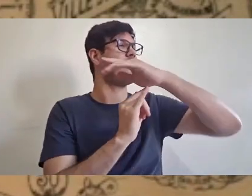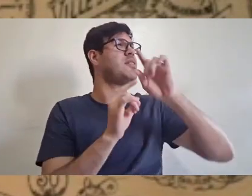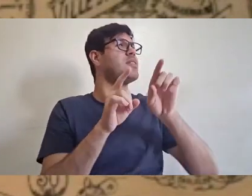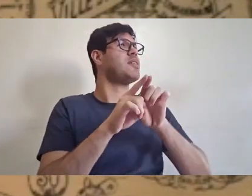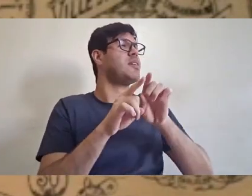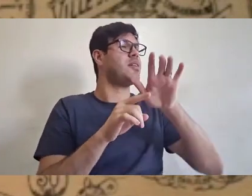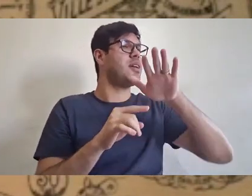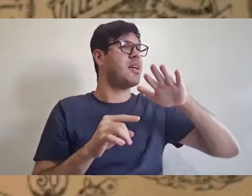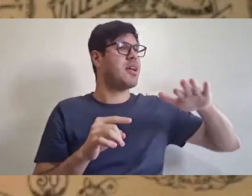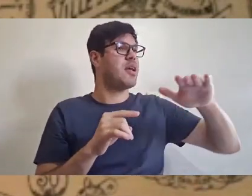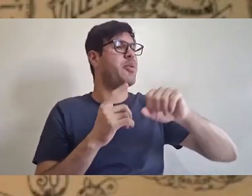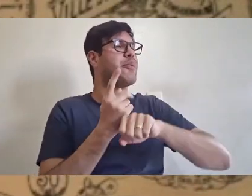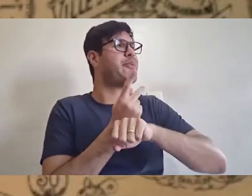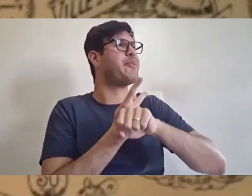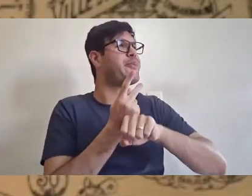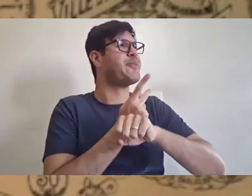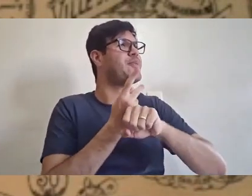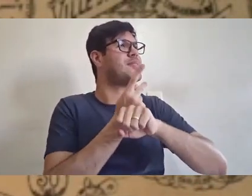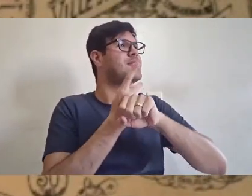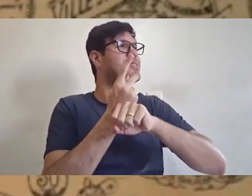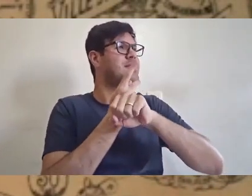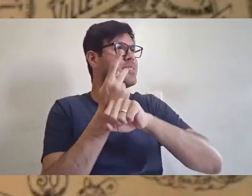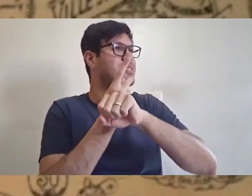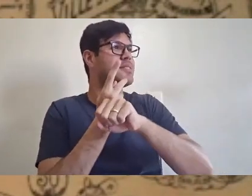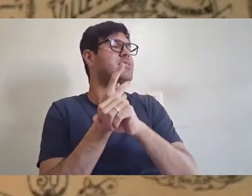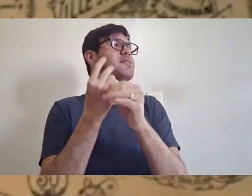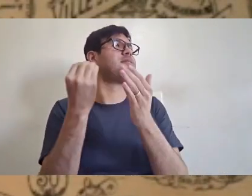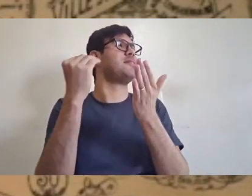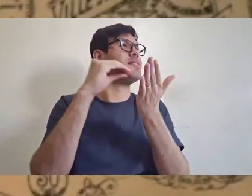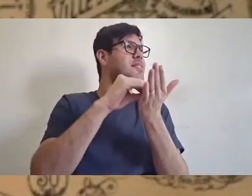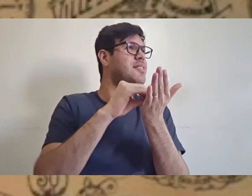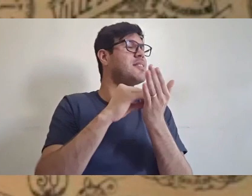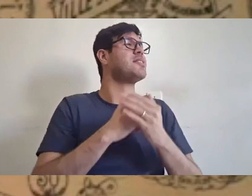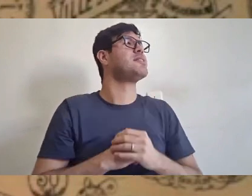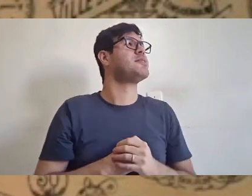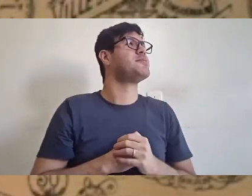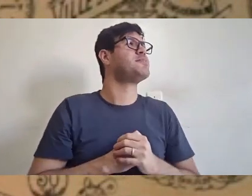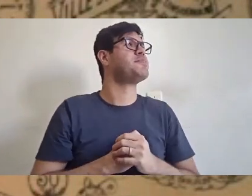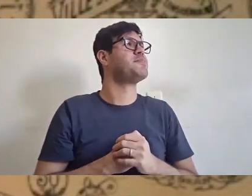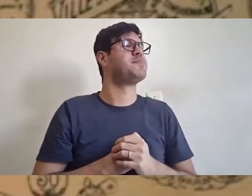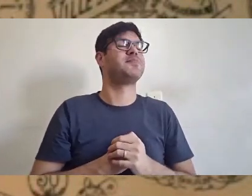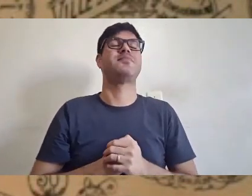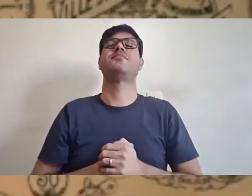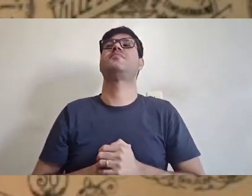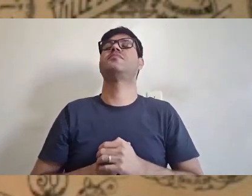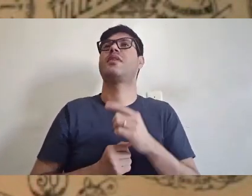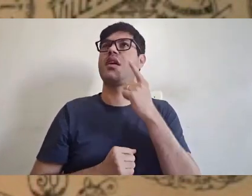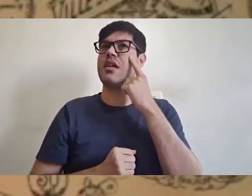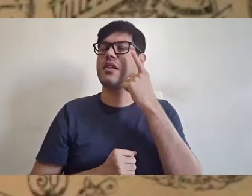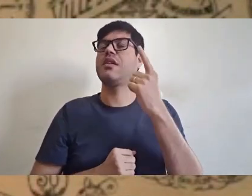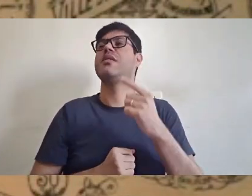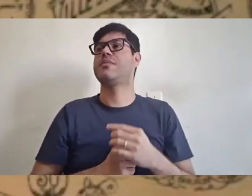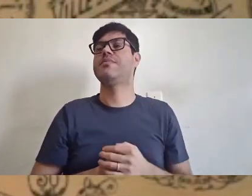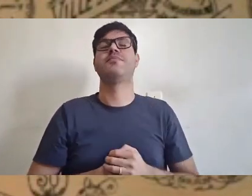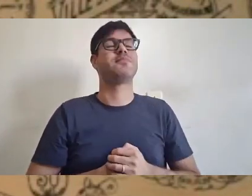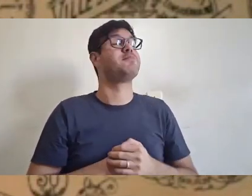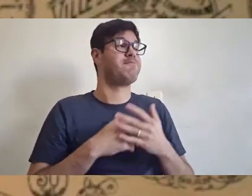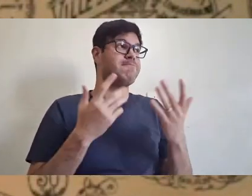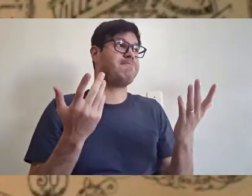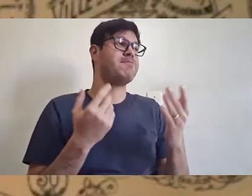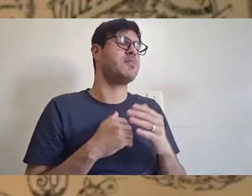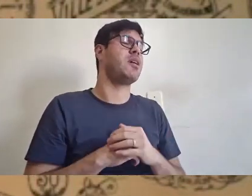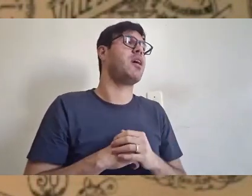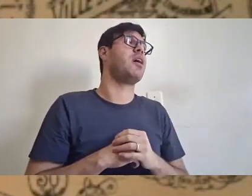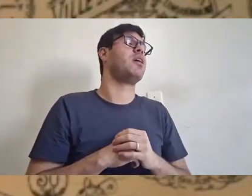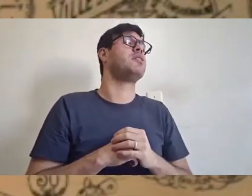área no interior para instalar a indústria do vaporeto, Sim, famoso lá, entendeu? vaporeto. É isso. Aí eu entrei em contato